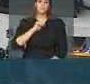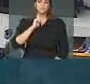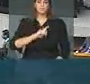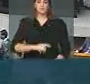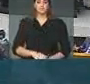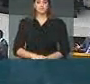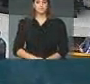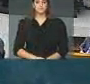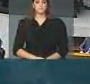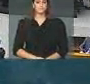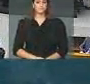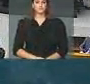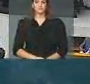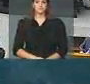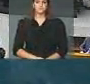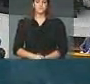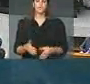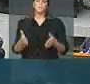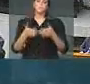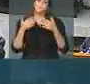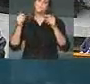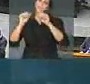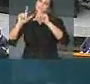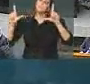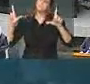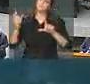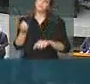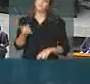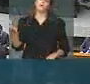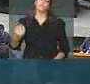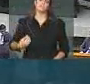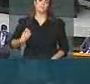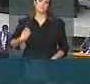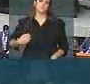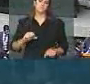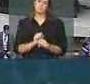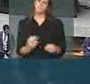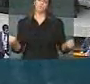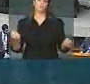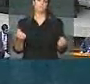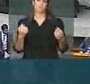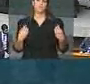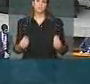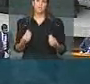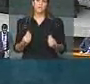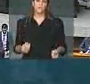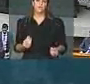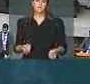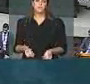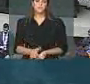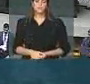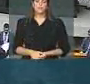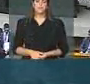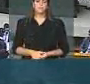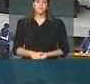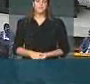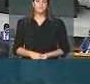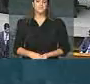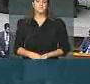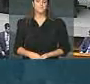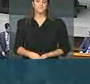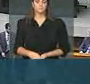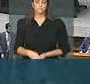Solicito a vossa Excelência a abertura do painel, presidente. Não há como cumprir o regimento e verificar o quórum daqui. Termina a abertura do painel.